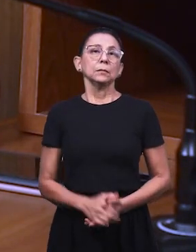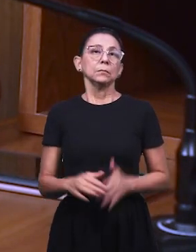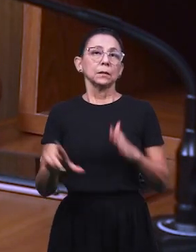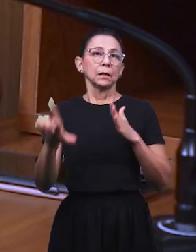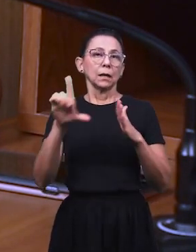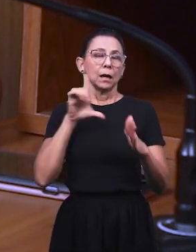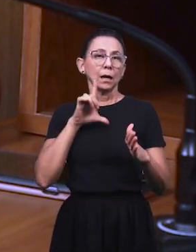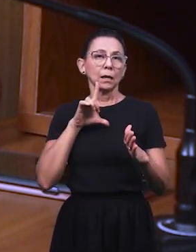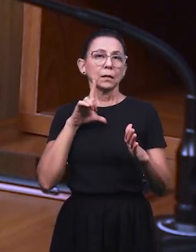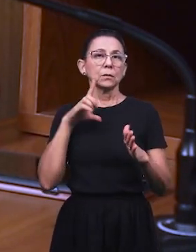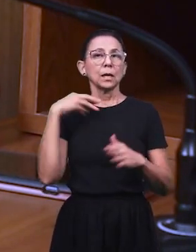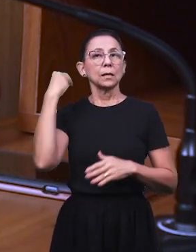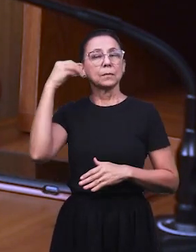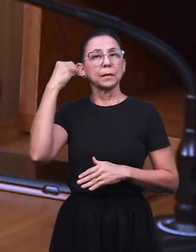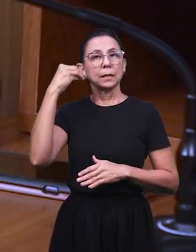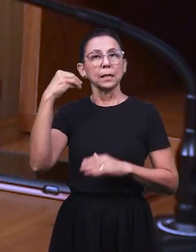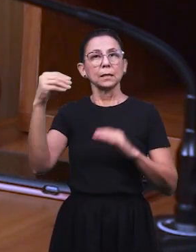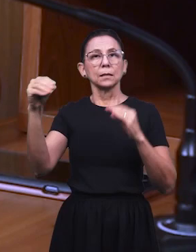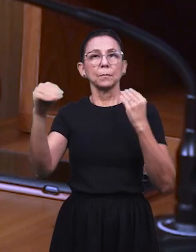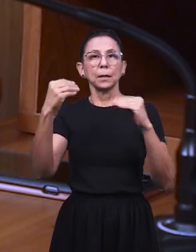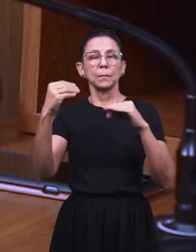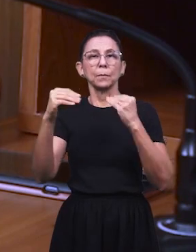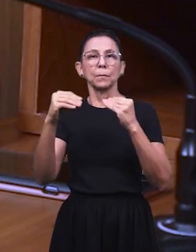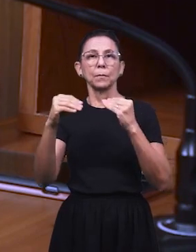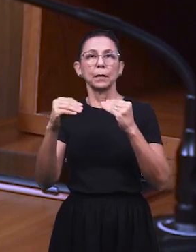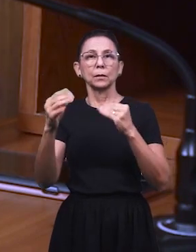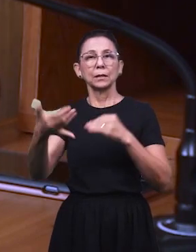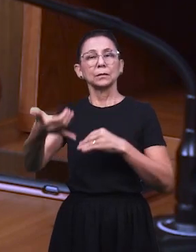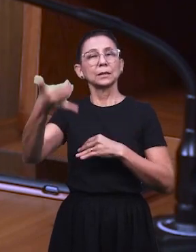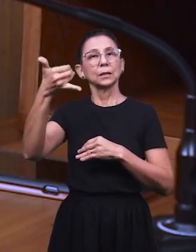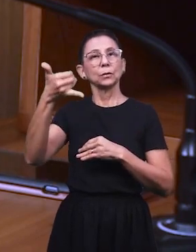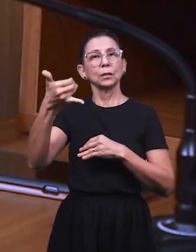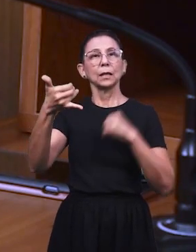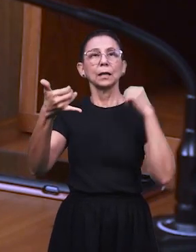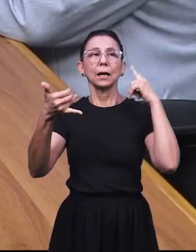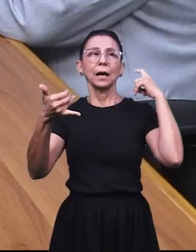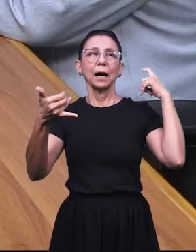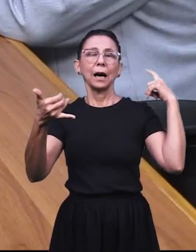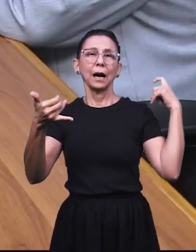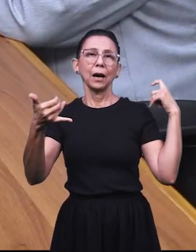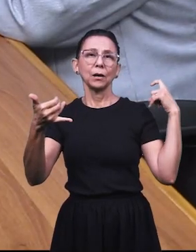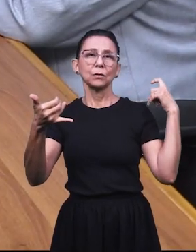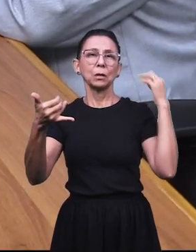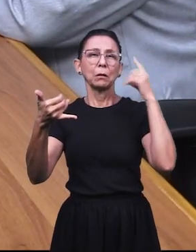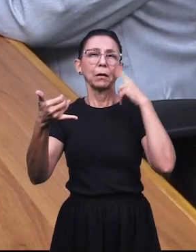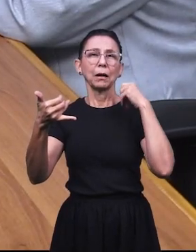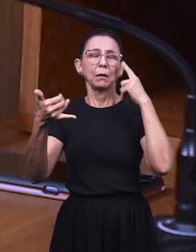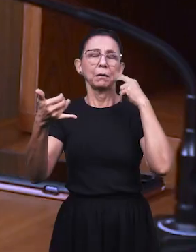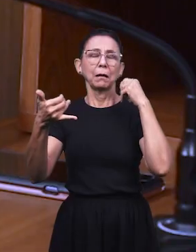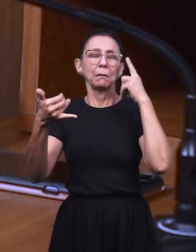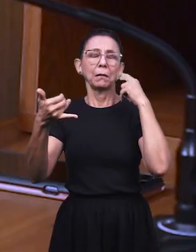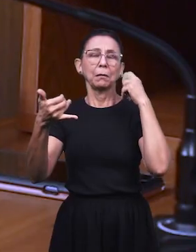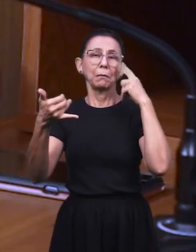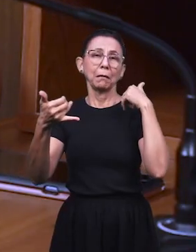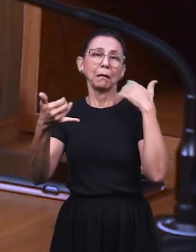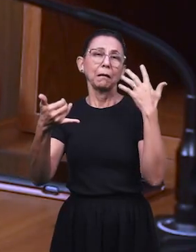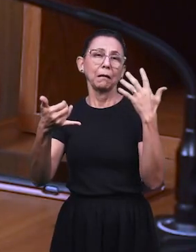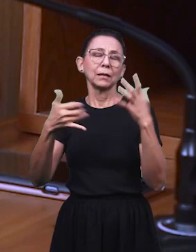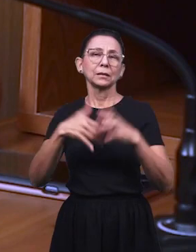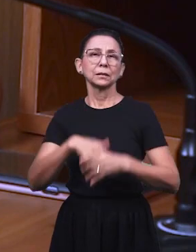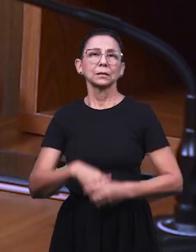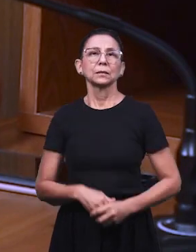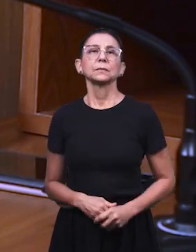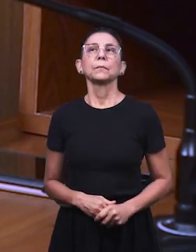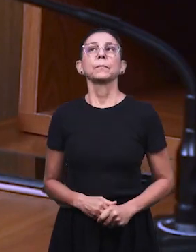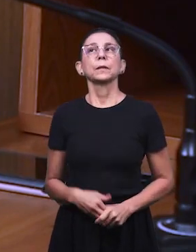celular. E aí, quando os irmãos mandavam o áudio, eles mandavam o áudio e eu chorava ouvindo o áudio. E eu